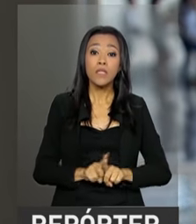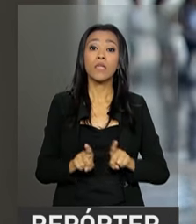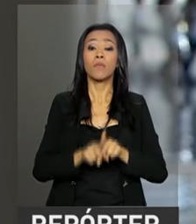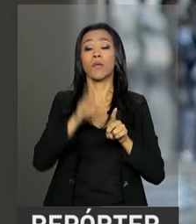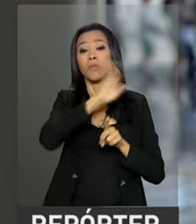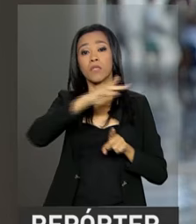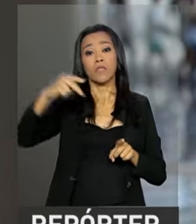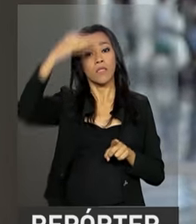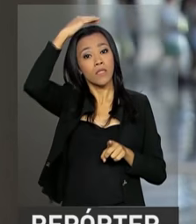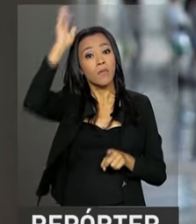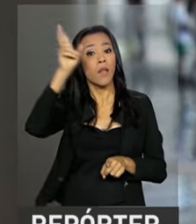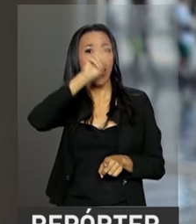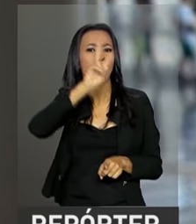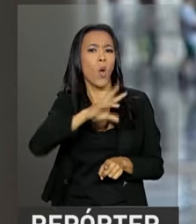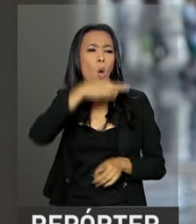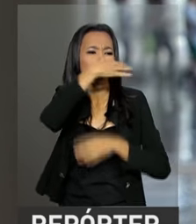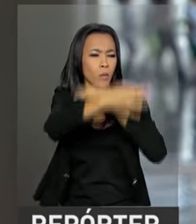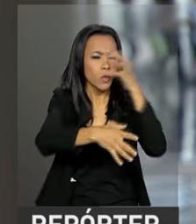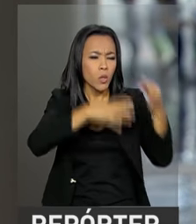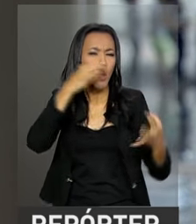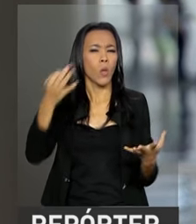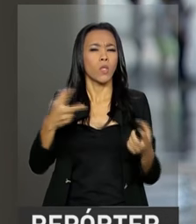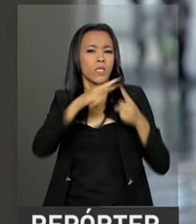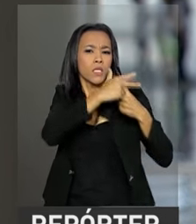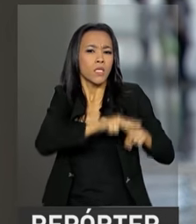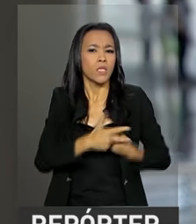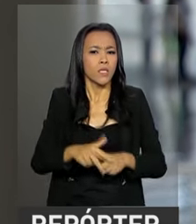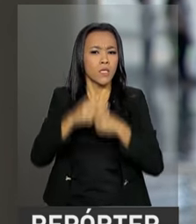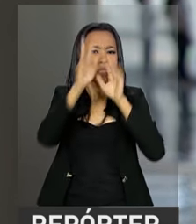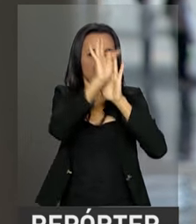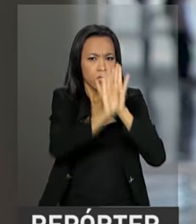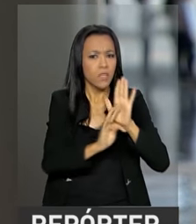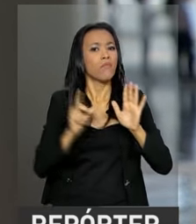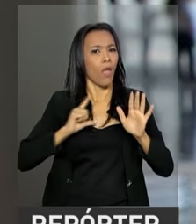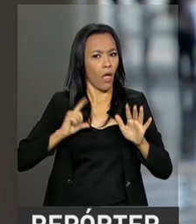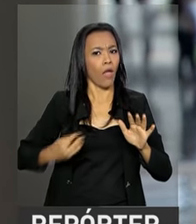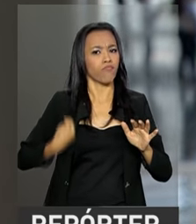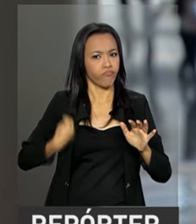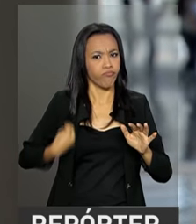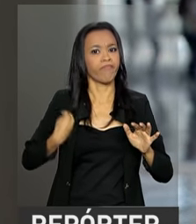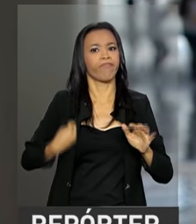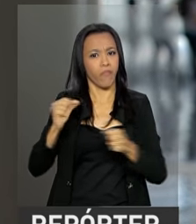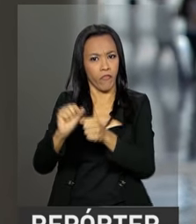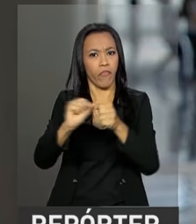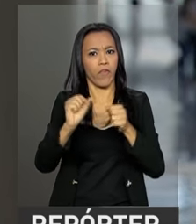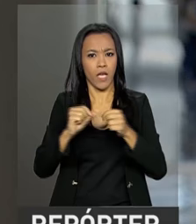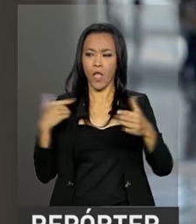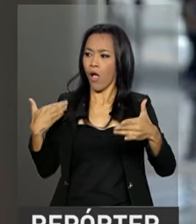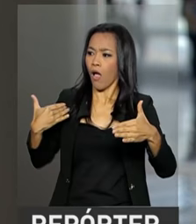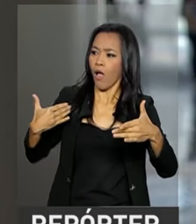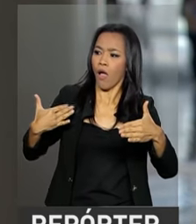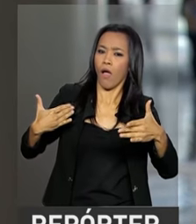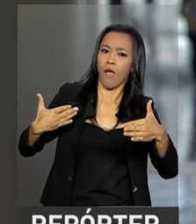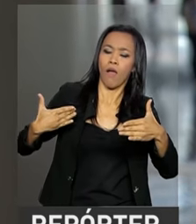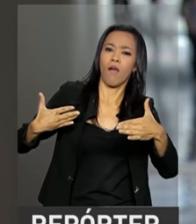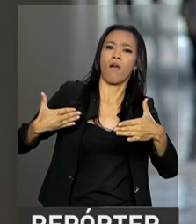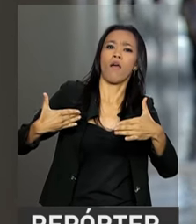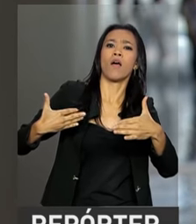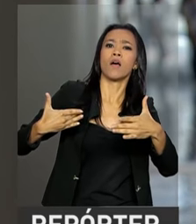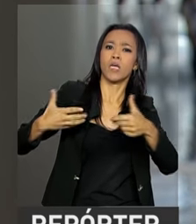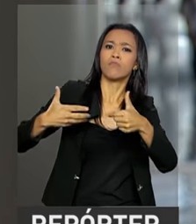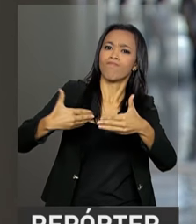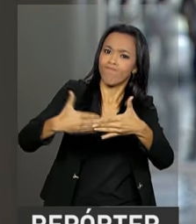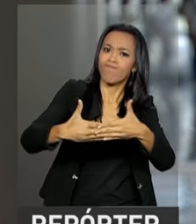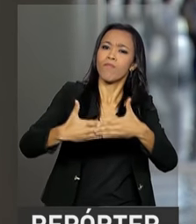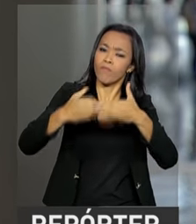observações sugestões têm sido feitas pelos parlamentares ao longo desse processo ele diz que elas podem ser